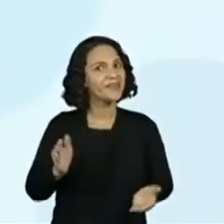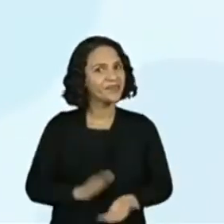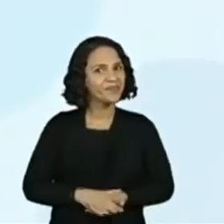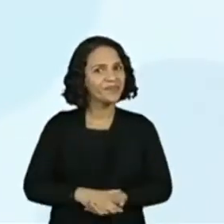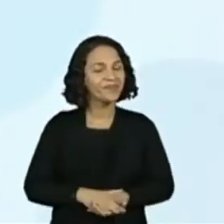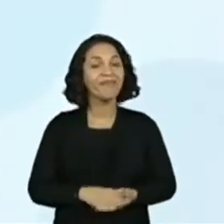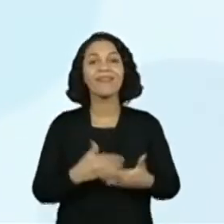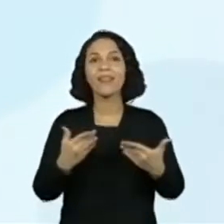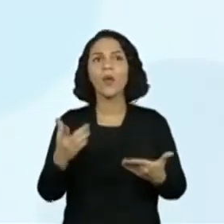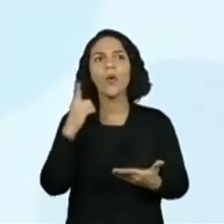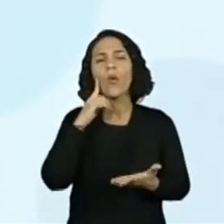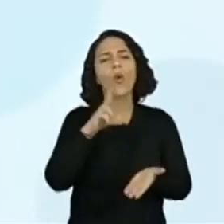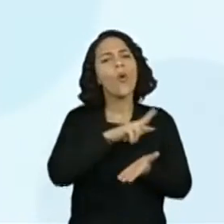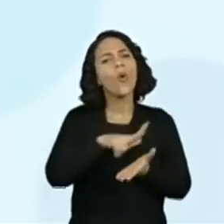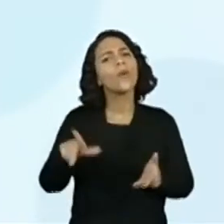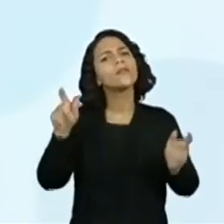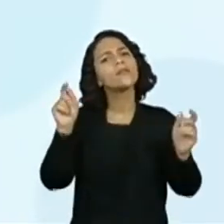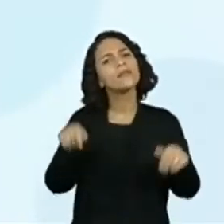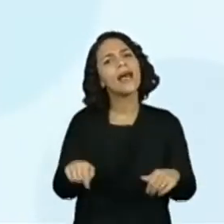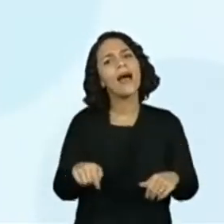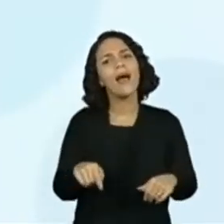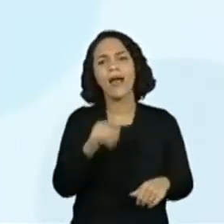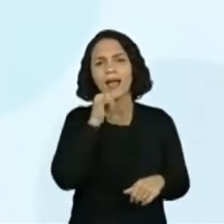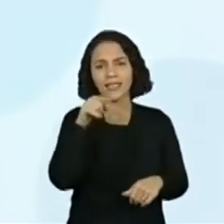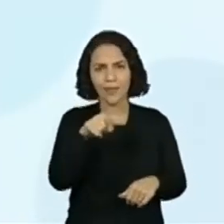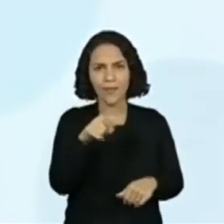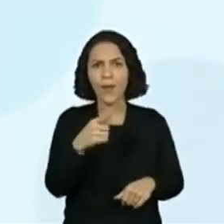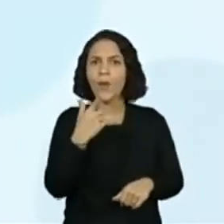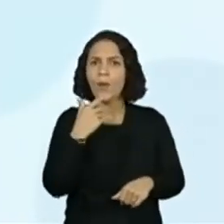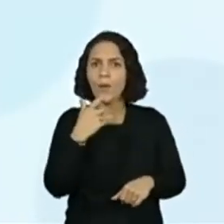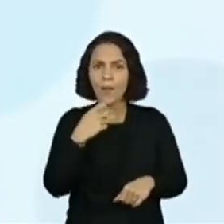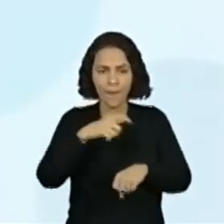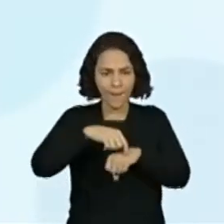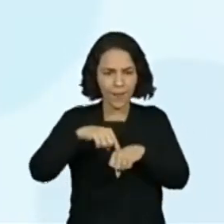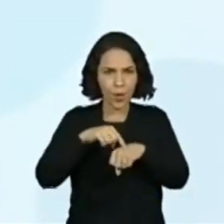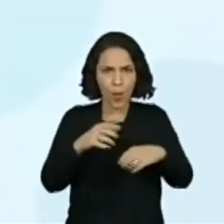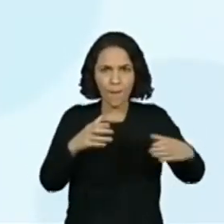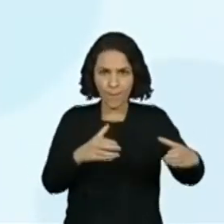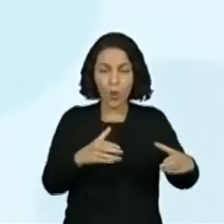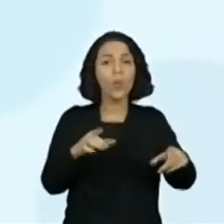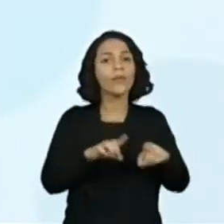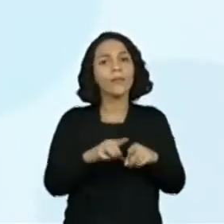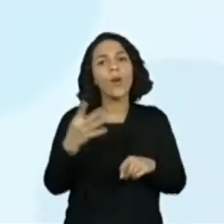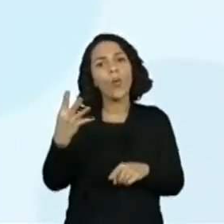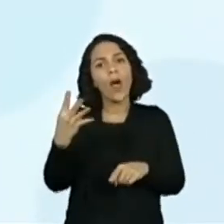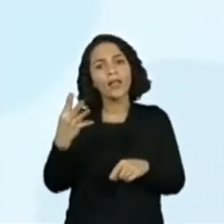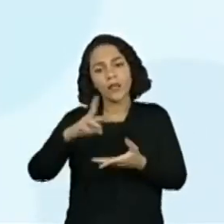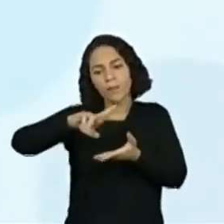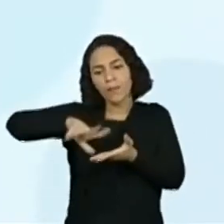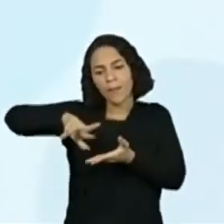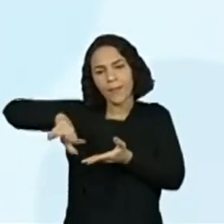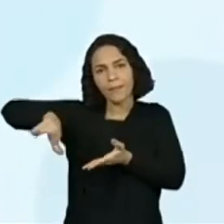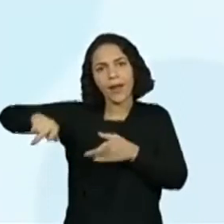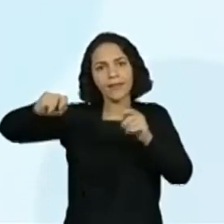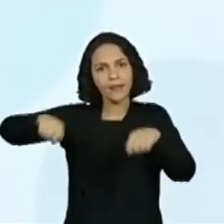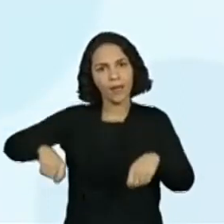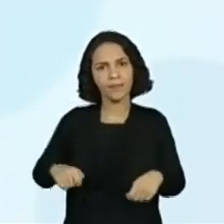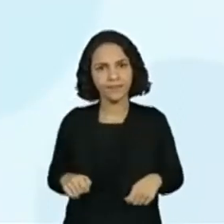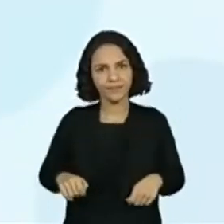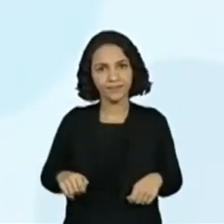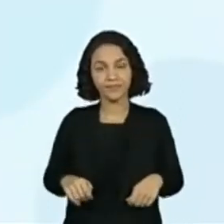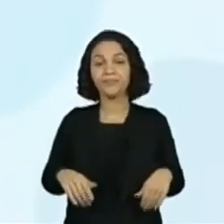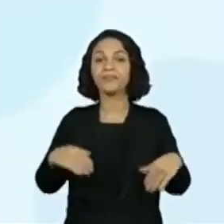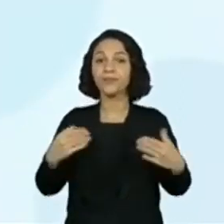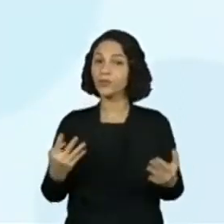quantas possibilidades com o bolo de morango? Tivemos também quatro possibilidades, não é? Então, a gente